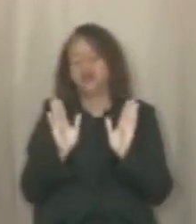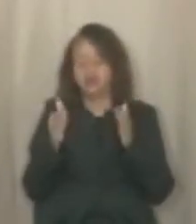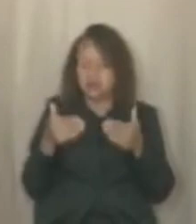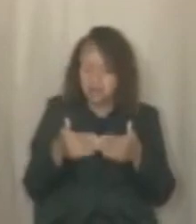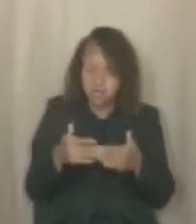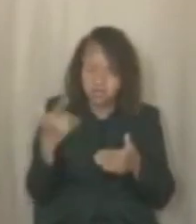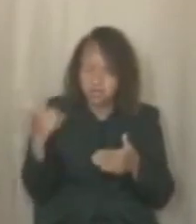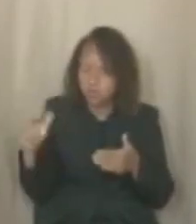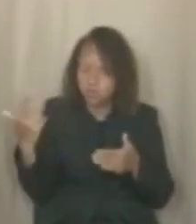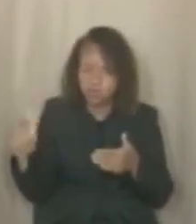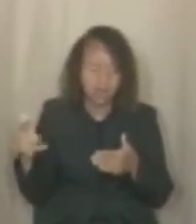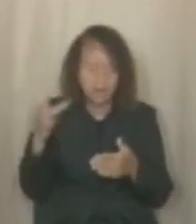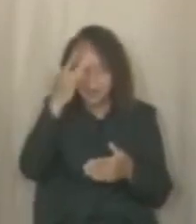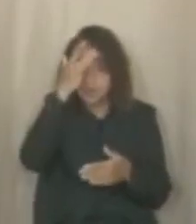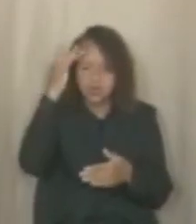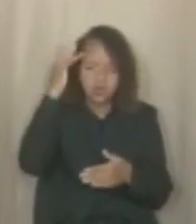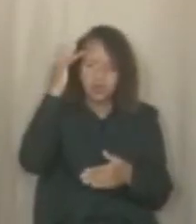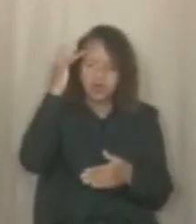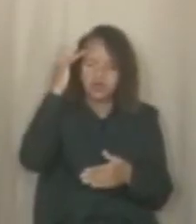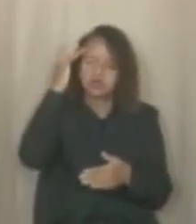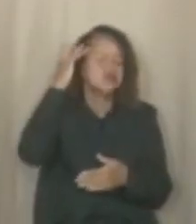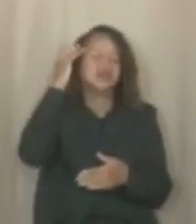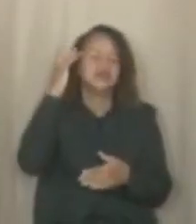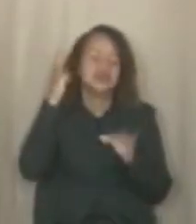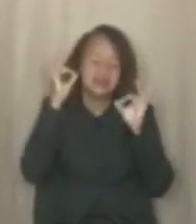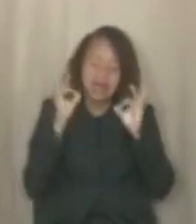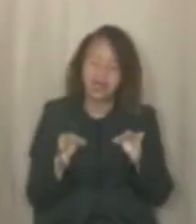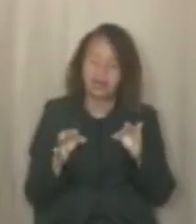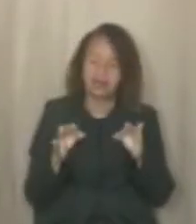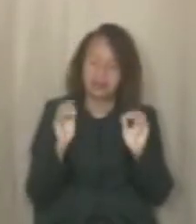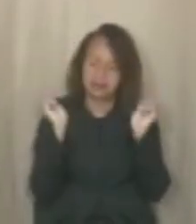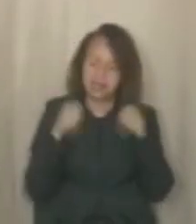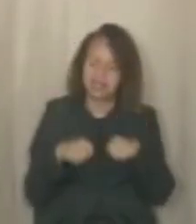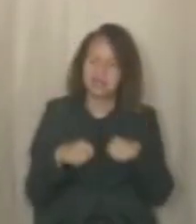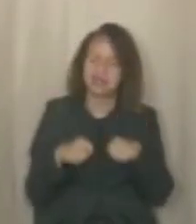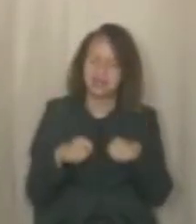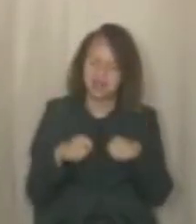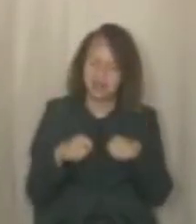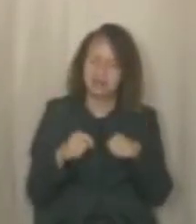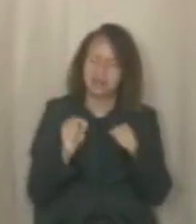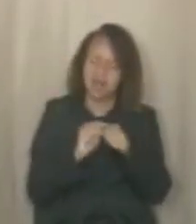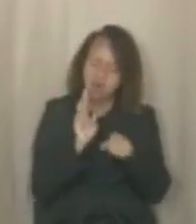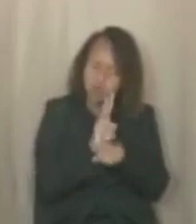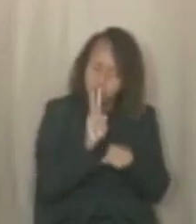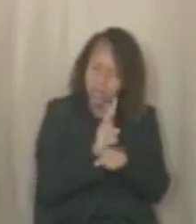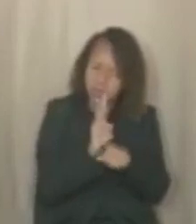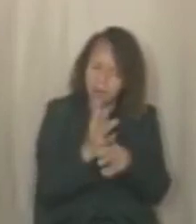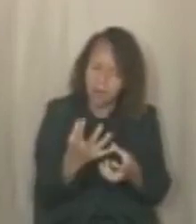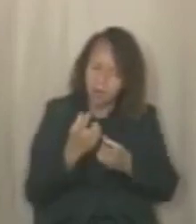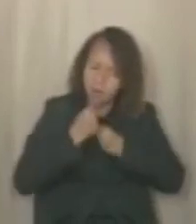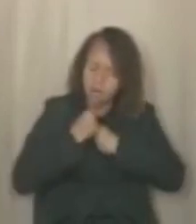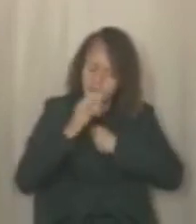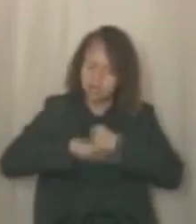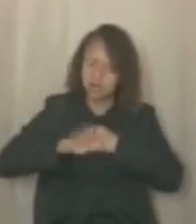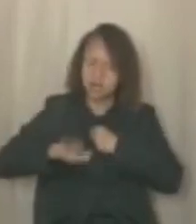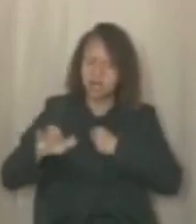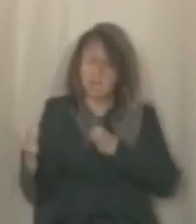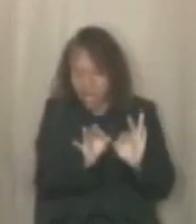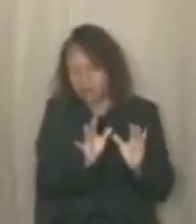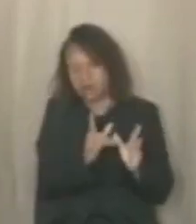que não existem pessoas adequadas capacitadas para cuidar para acolher essas